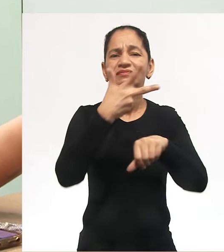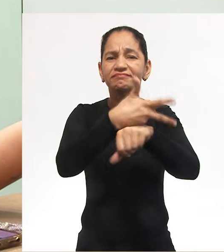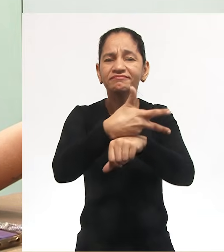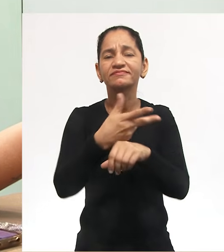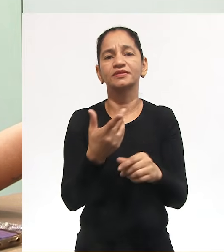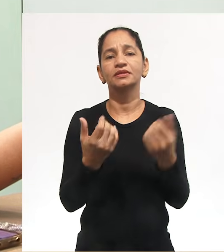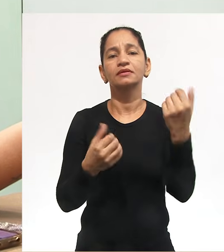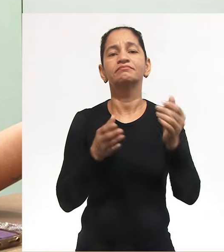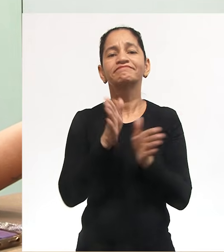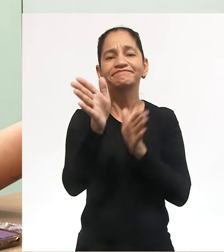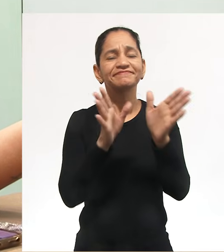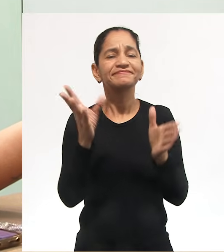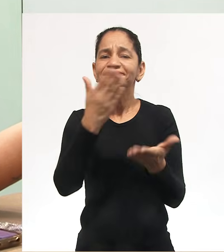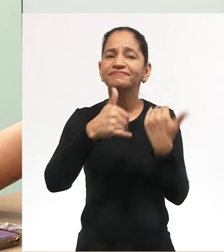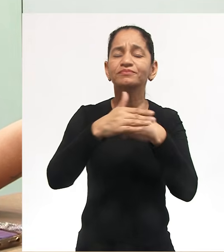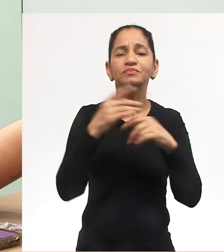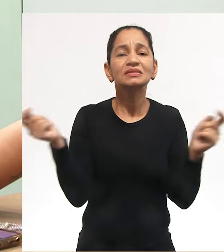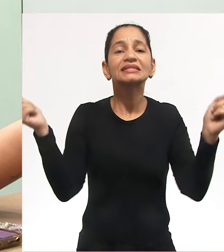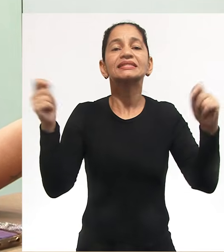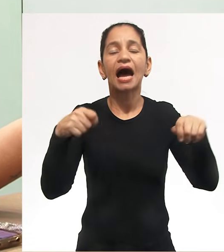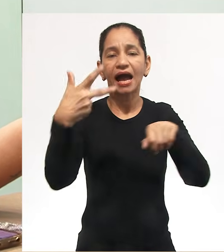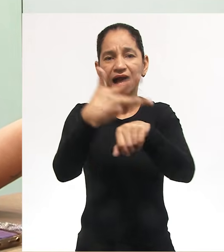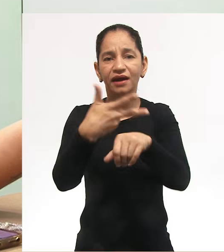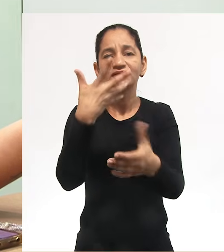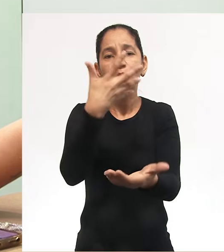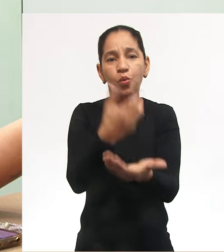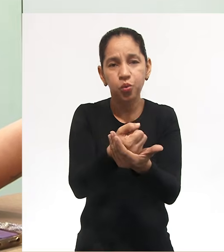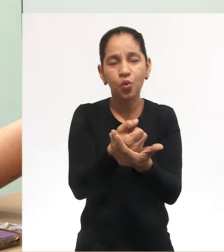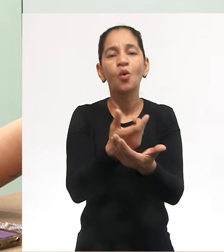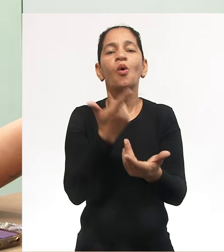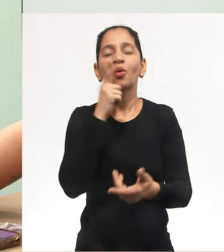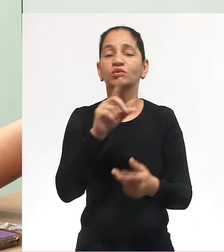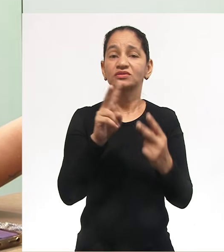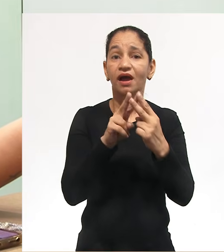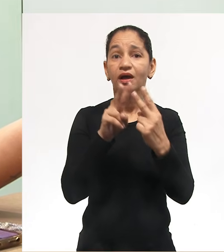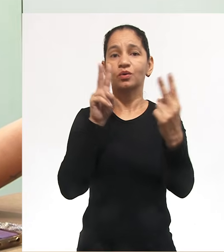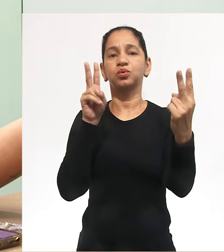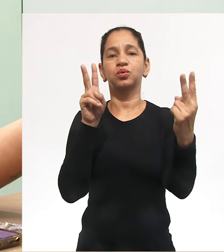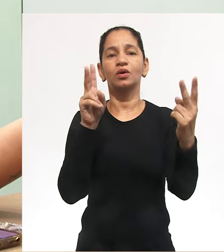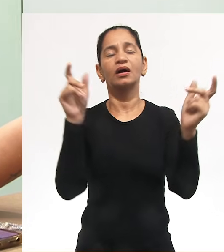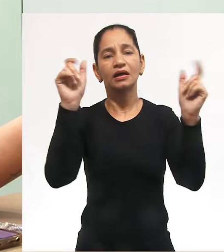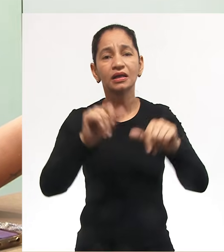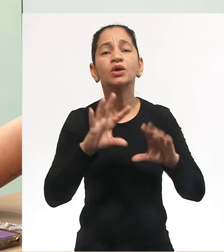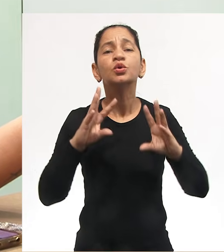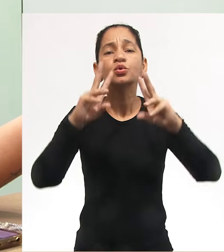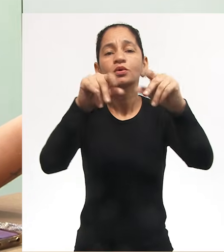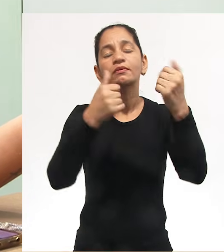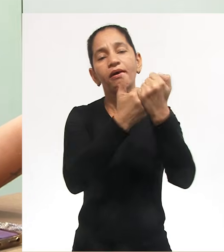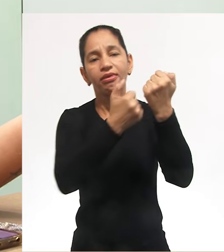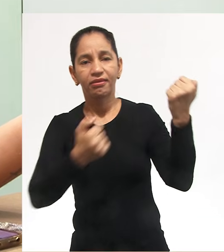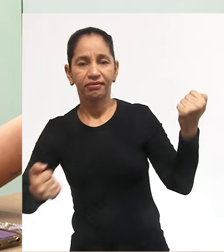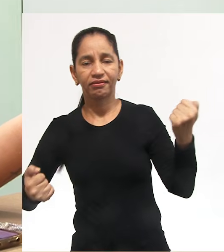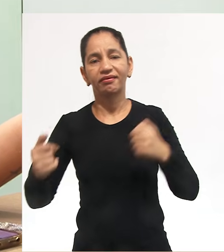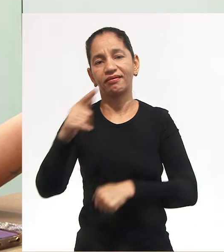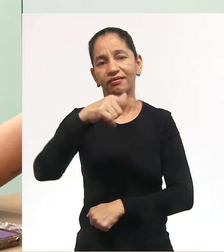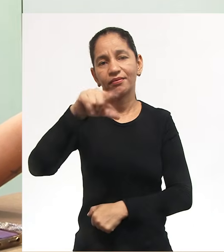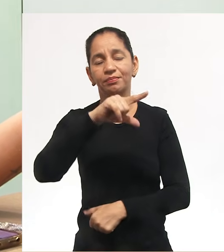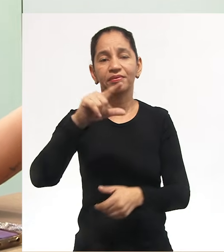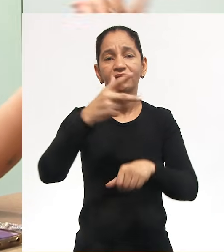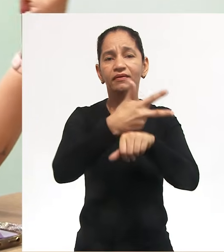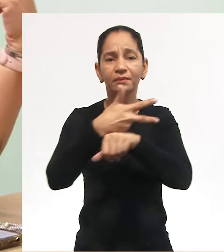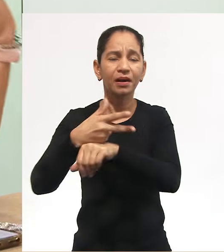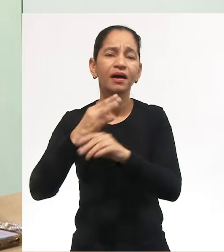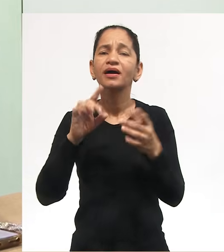esse episódio acessível, esse episódio que chega até cada um de vocês. Então, o Romero, a Tássia,